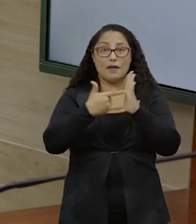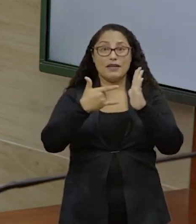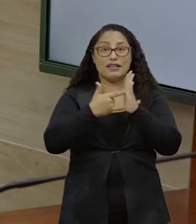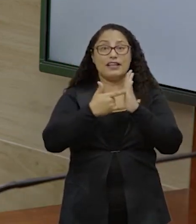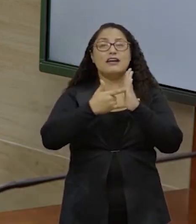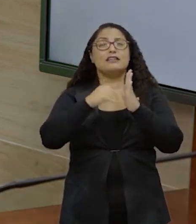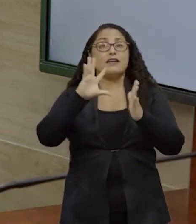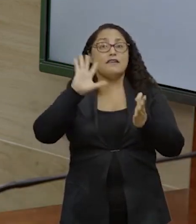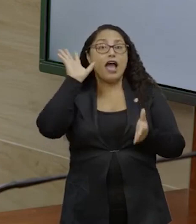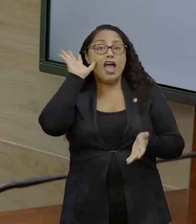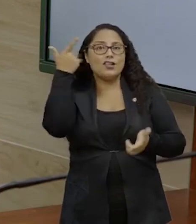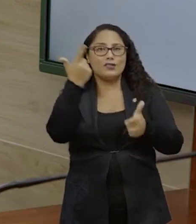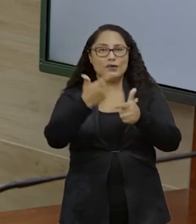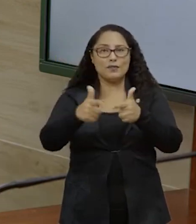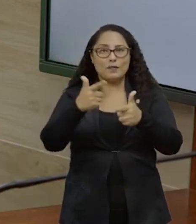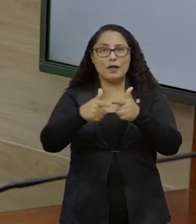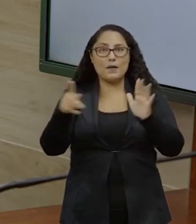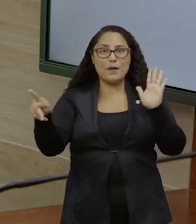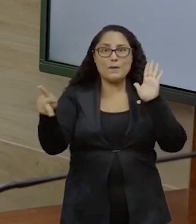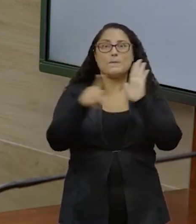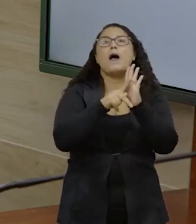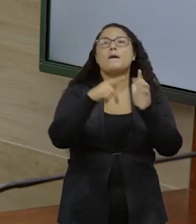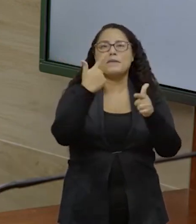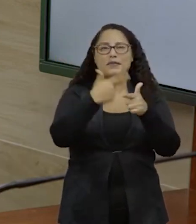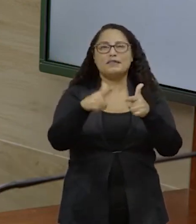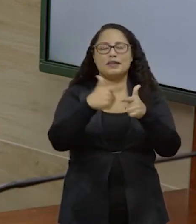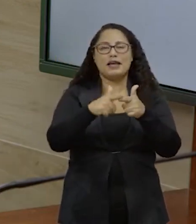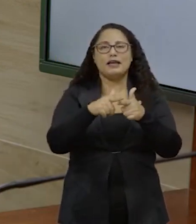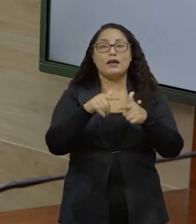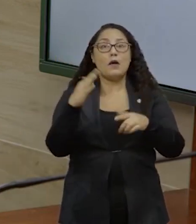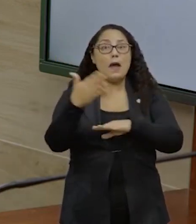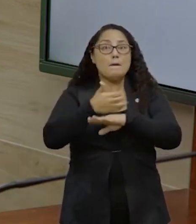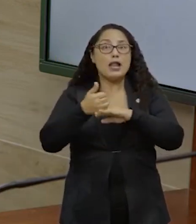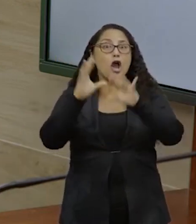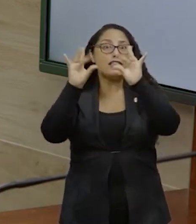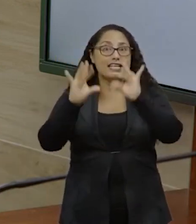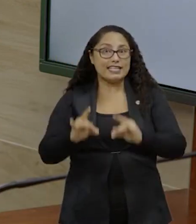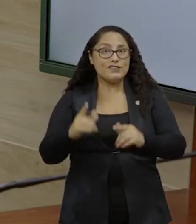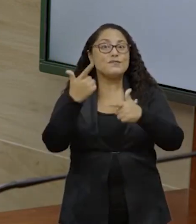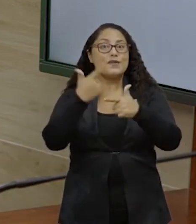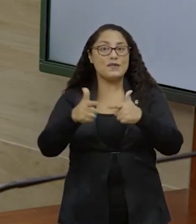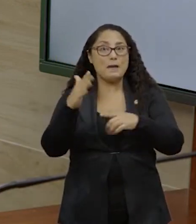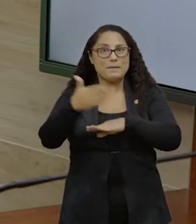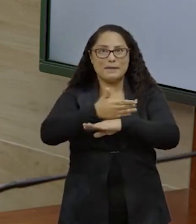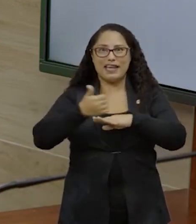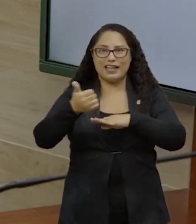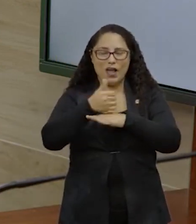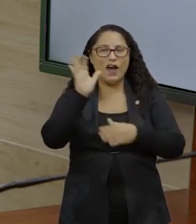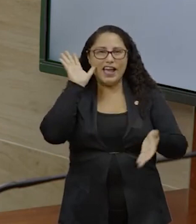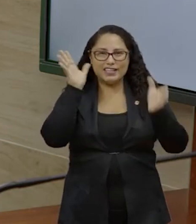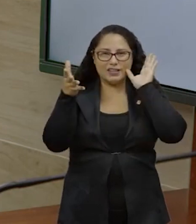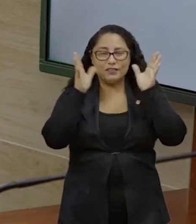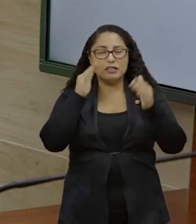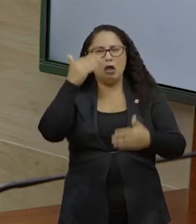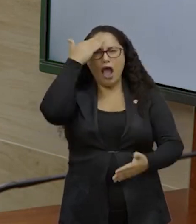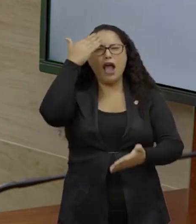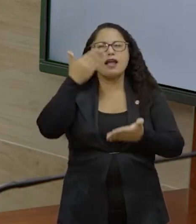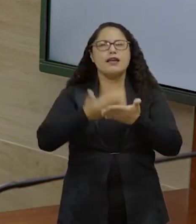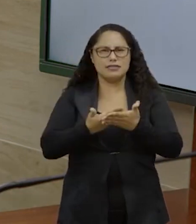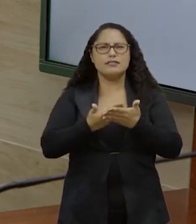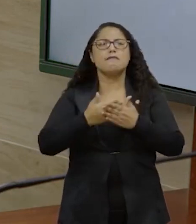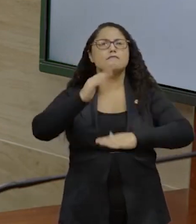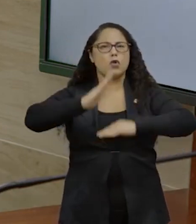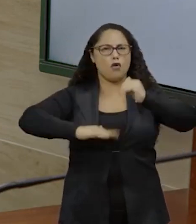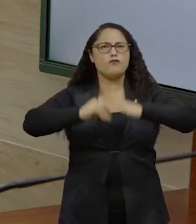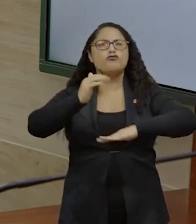que você vai resolver o problema com o próprio problema. Isso. O quão melhor você descrever o problema, melhor vai ser resolvido. Então, eu acredito que